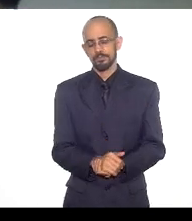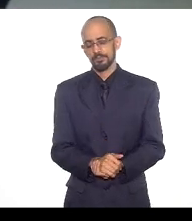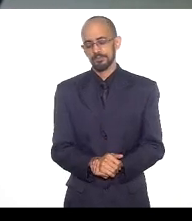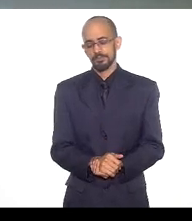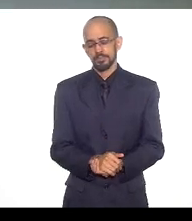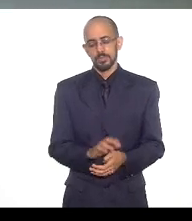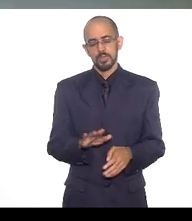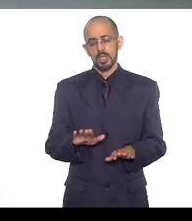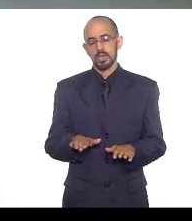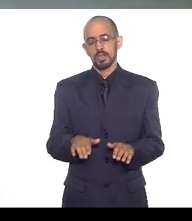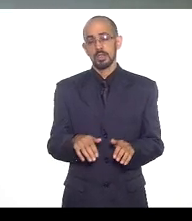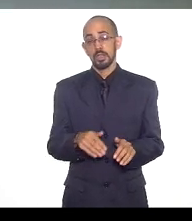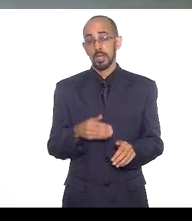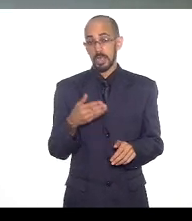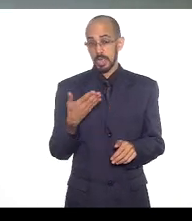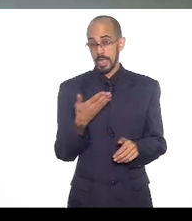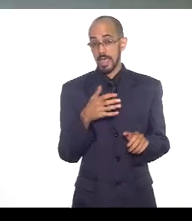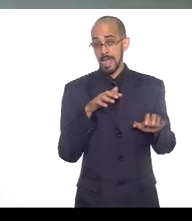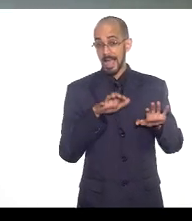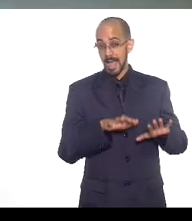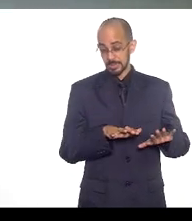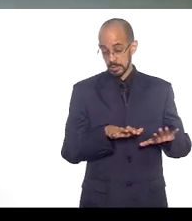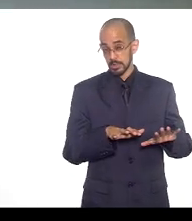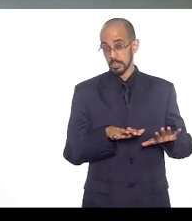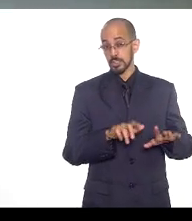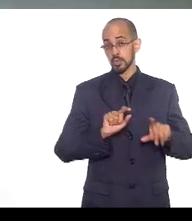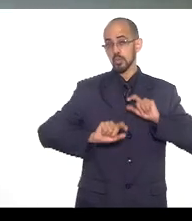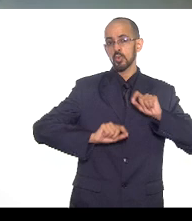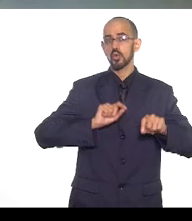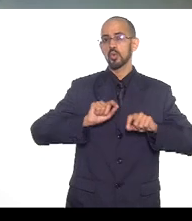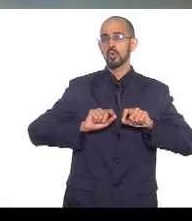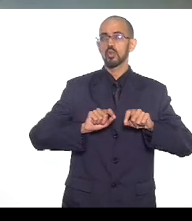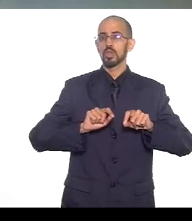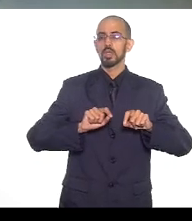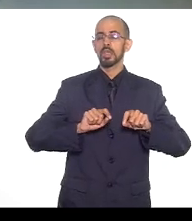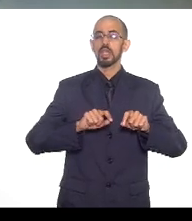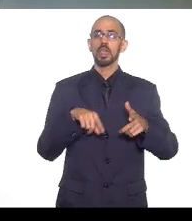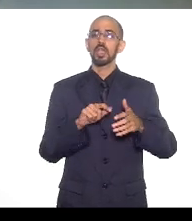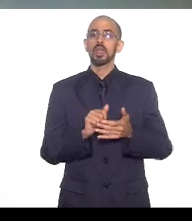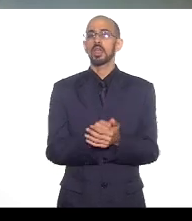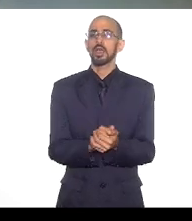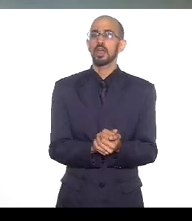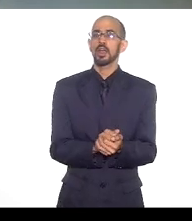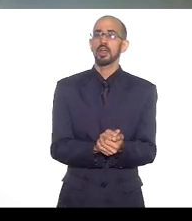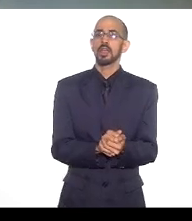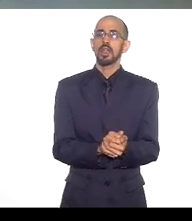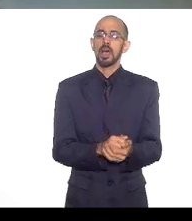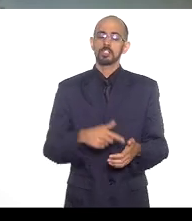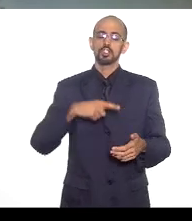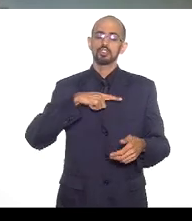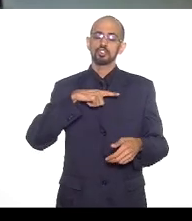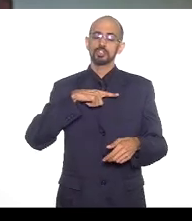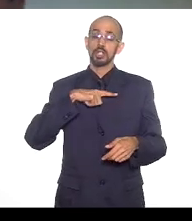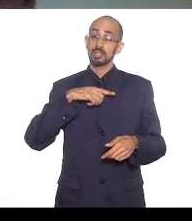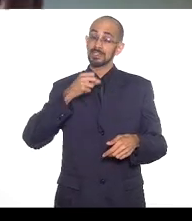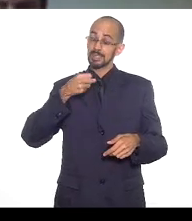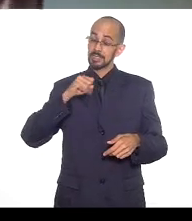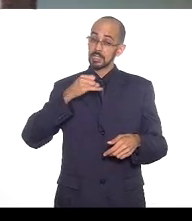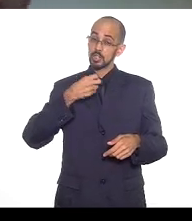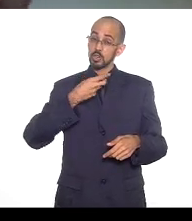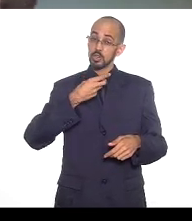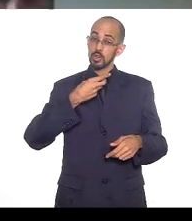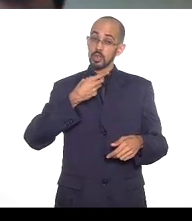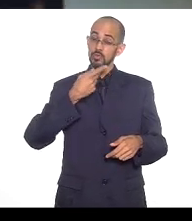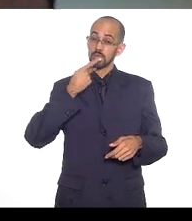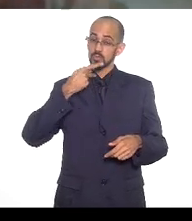Então, nesse caso, eu acho que o que se aplica aqui, se a gente estiver falando da mesma